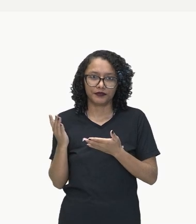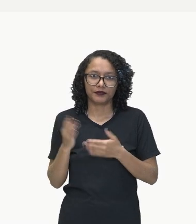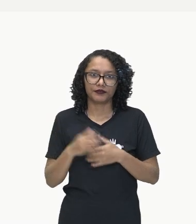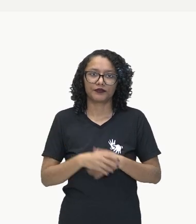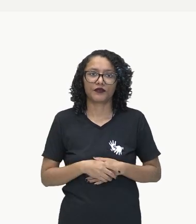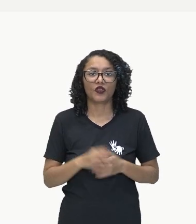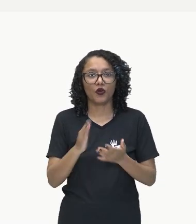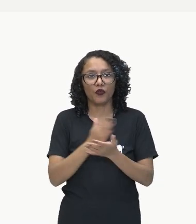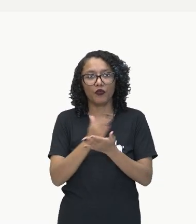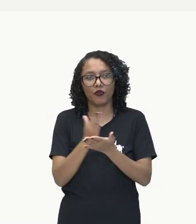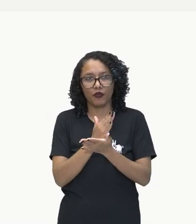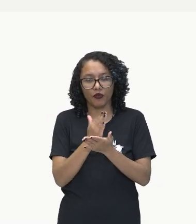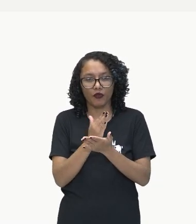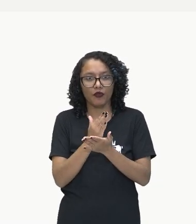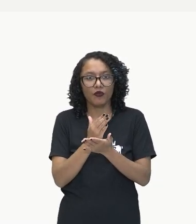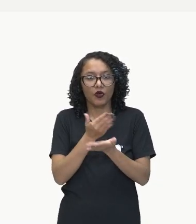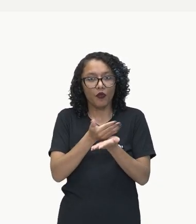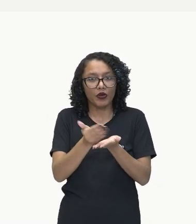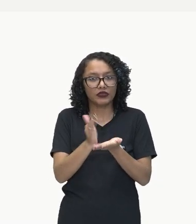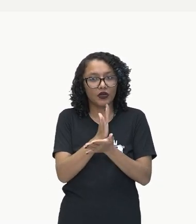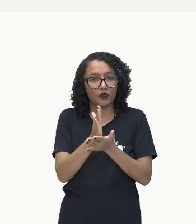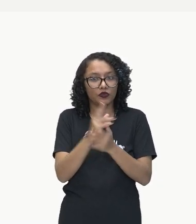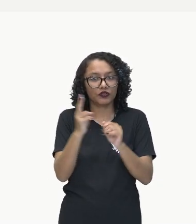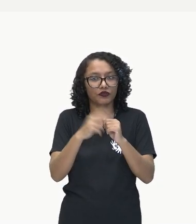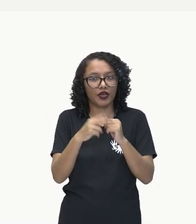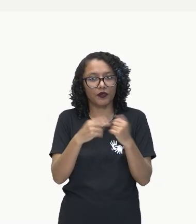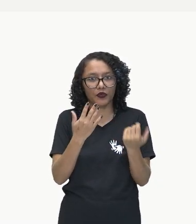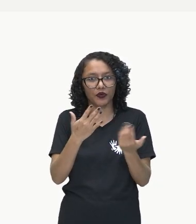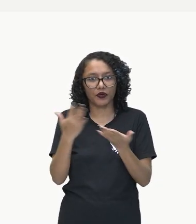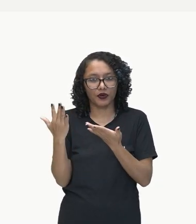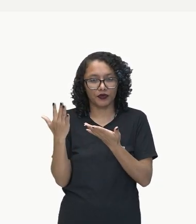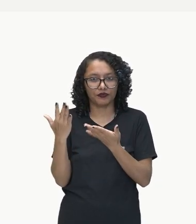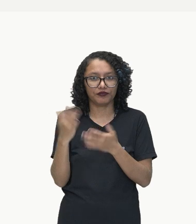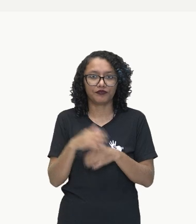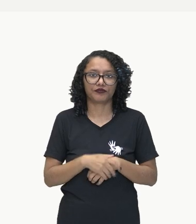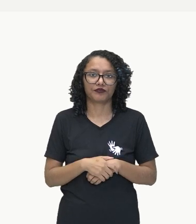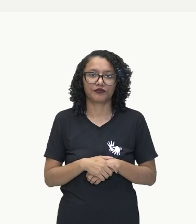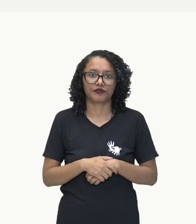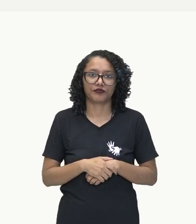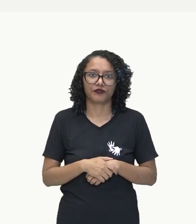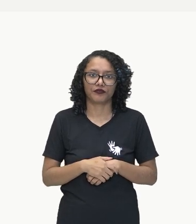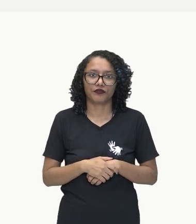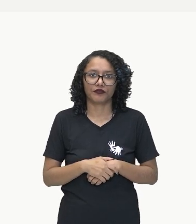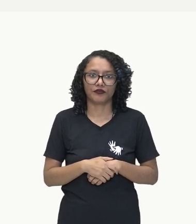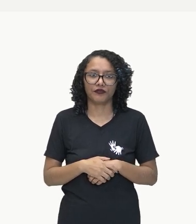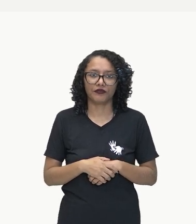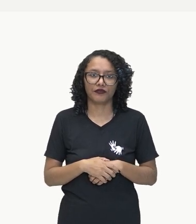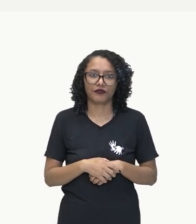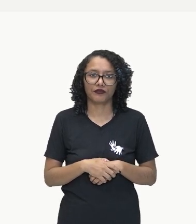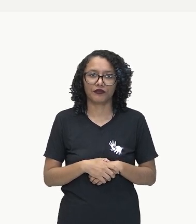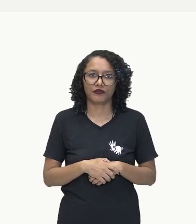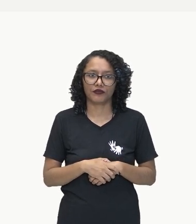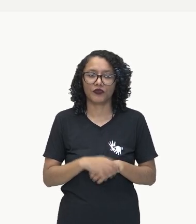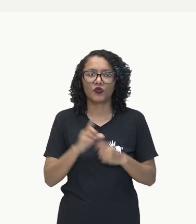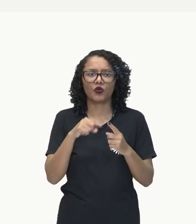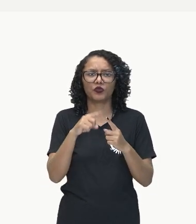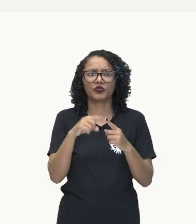verbos: minha terra tem palmeiras, onde canta o sabiá. Um dos objetivos dessa época em que o poema foi escrito foi trazer